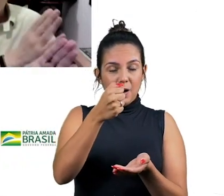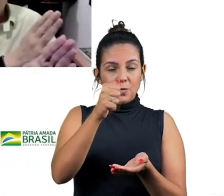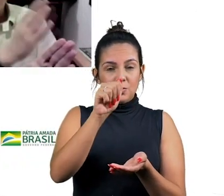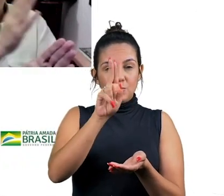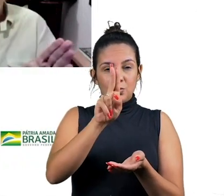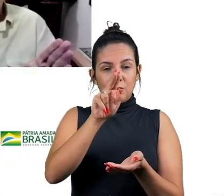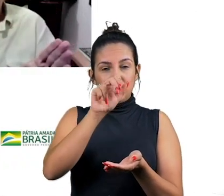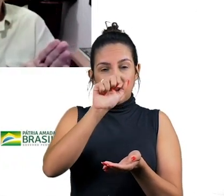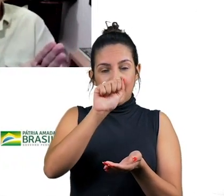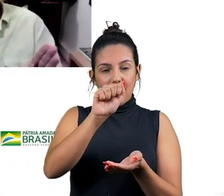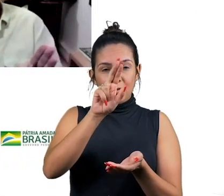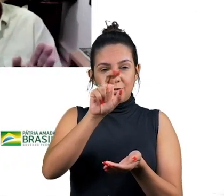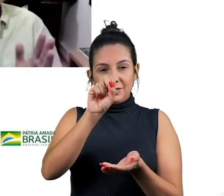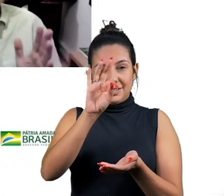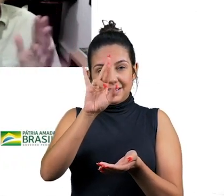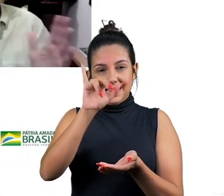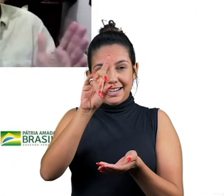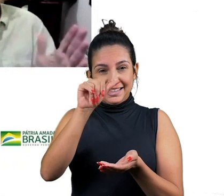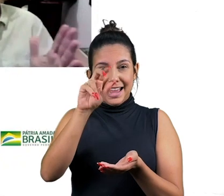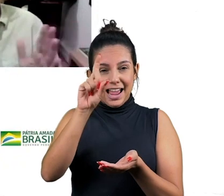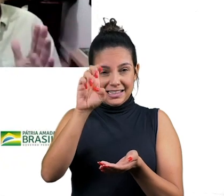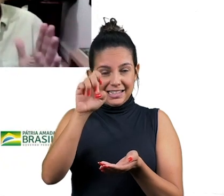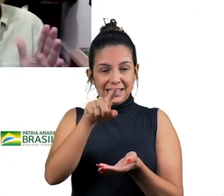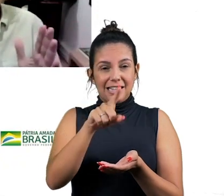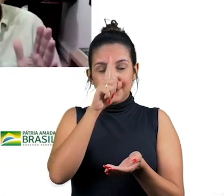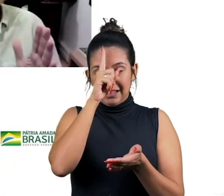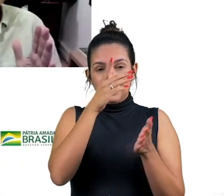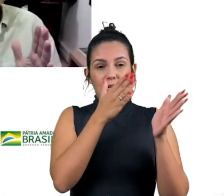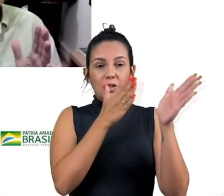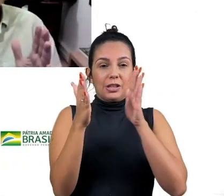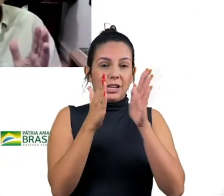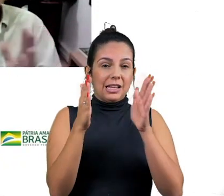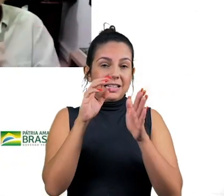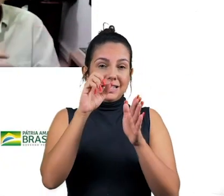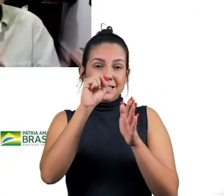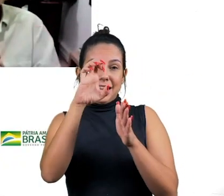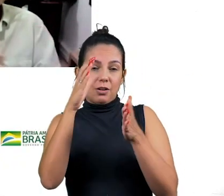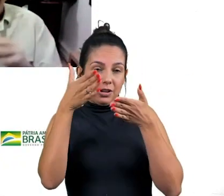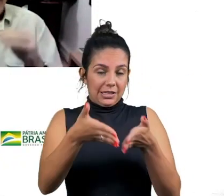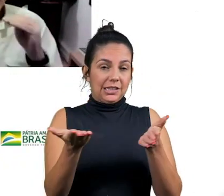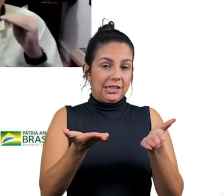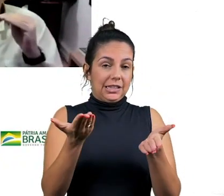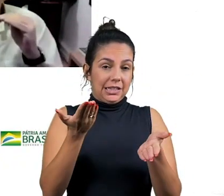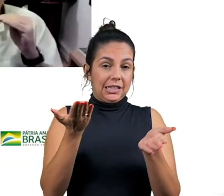predominou durante todo o período do início do século até agora.